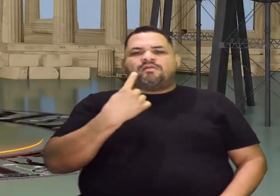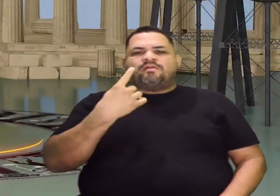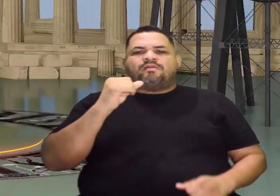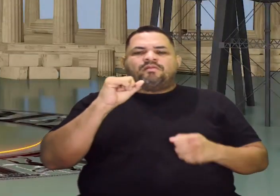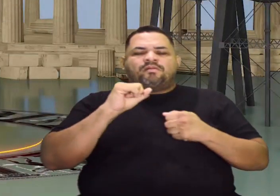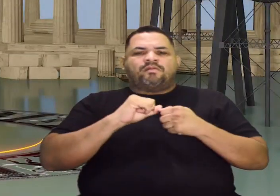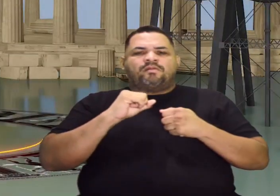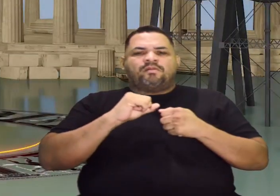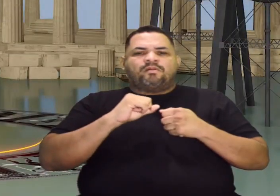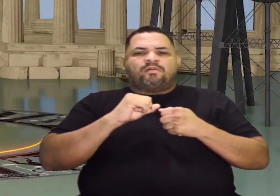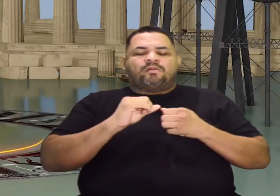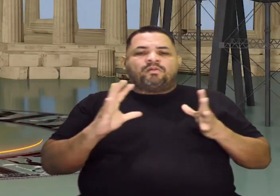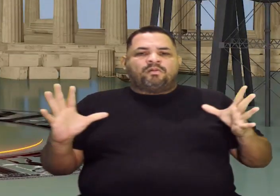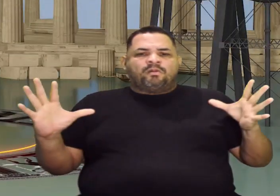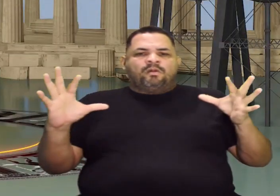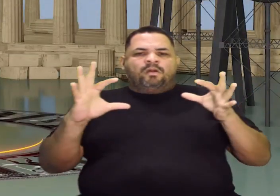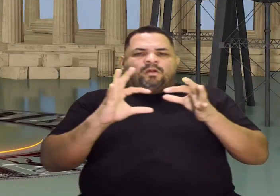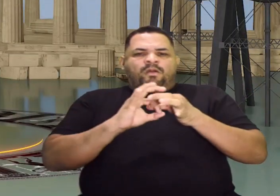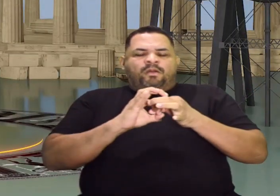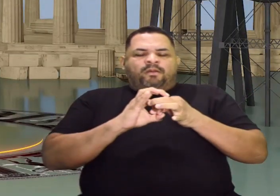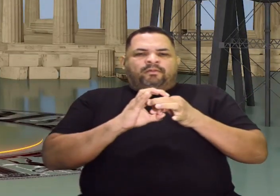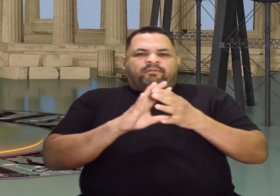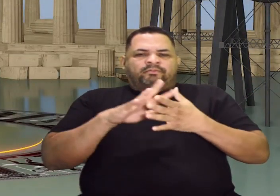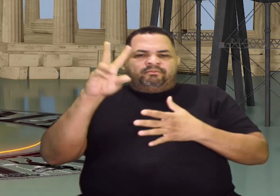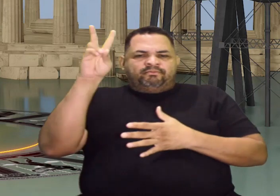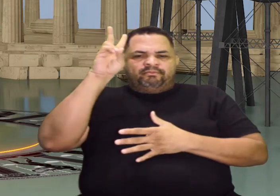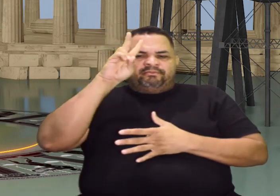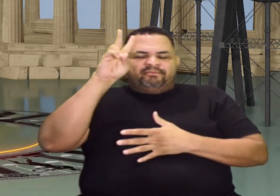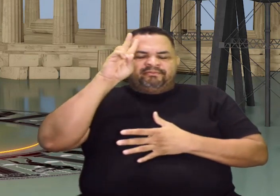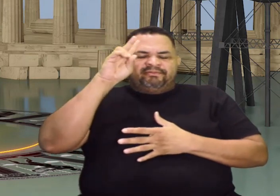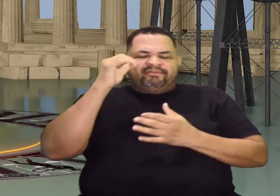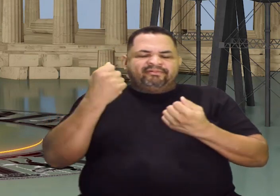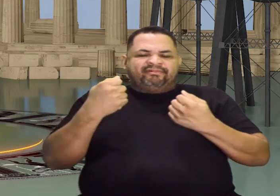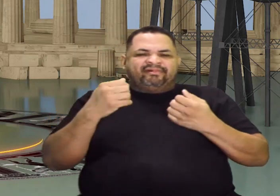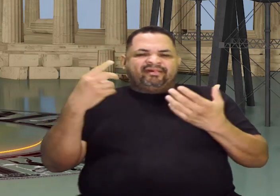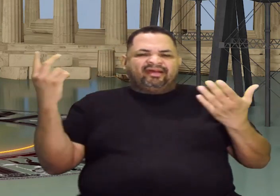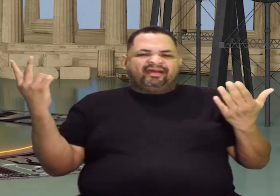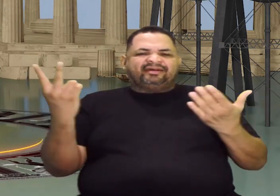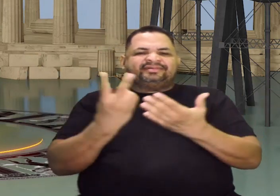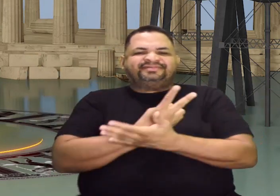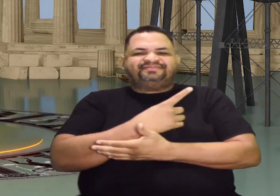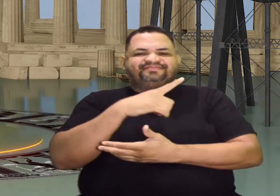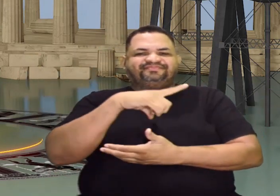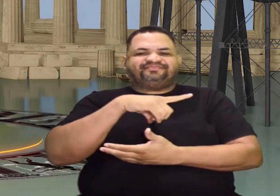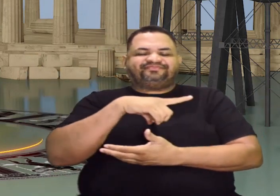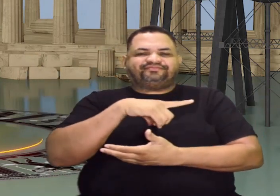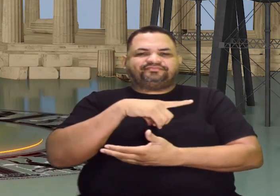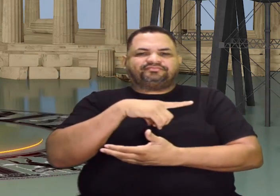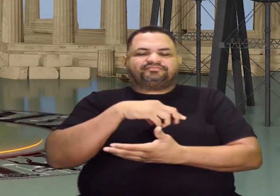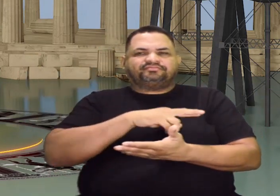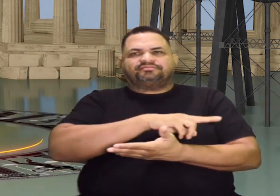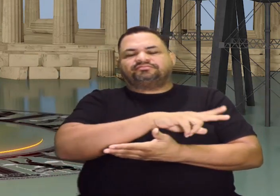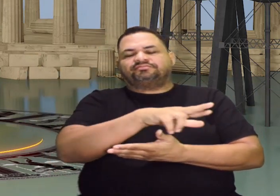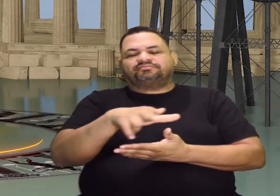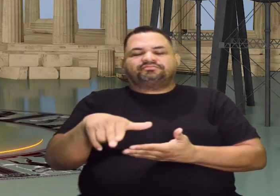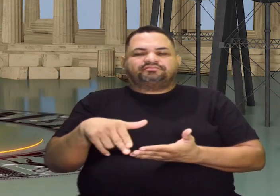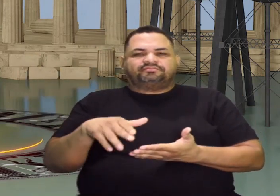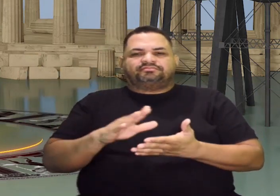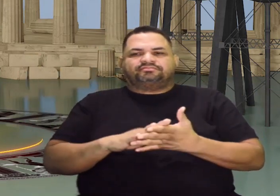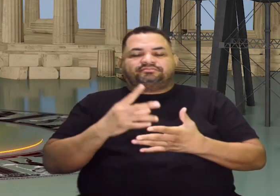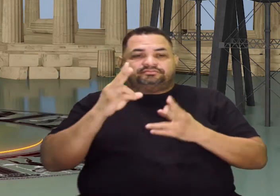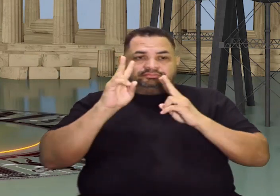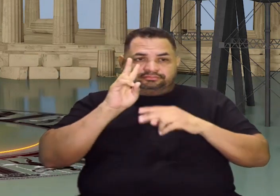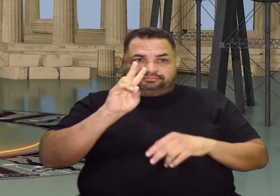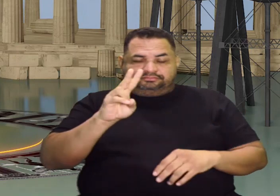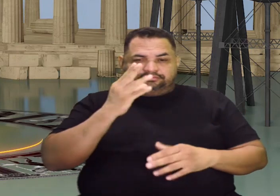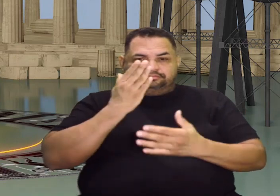fizemos apenas um contexto, tá? Histórico do que ocorreu naquele período. Existem muitos. Como já falei, vocês viram